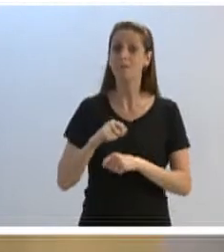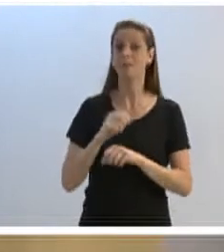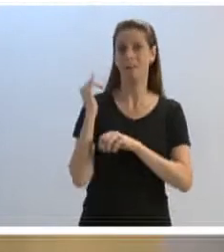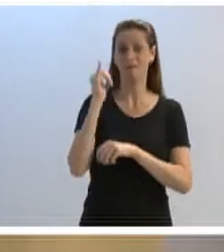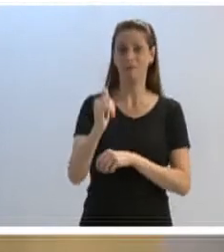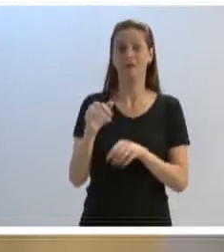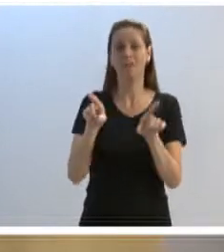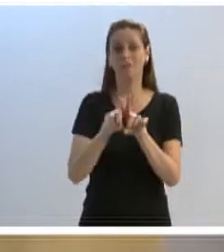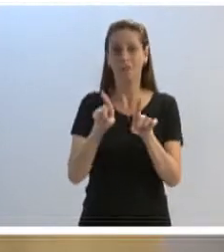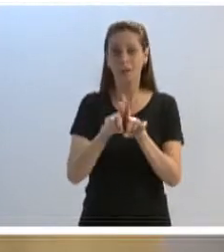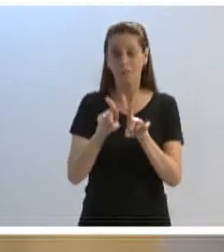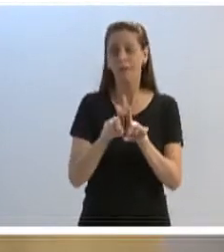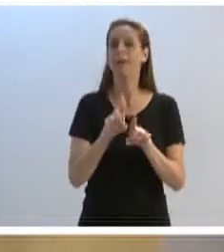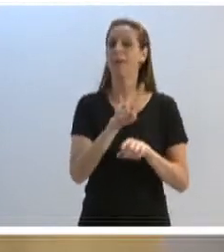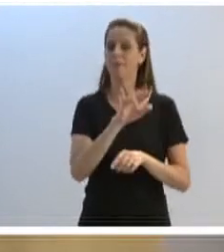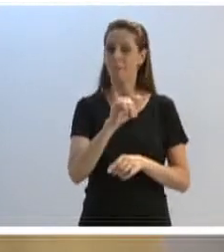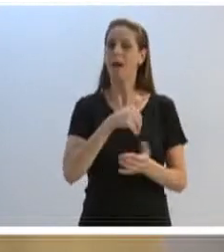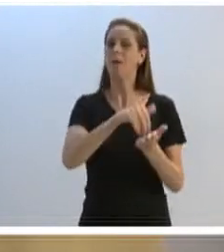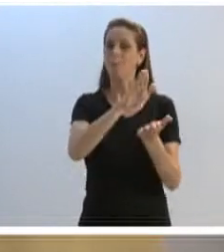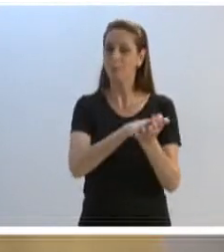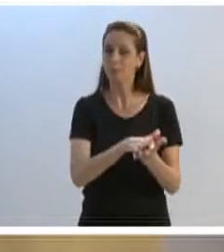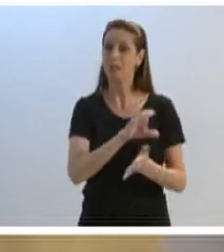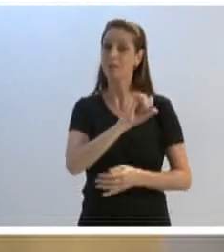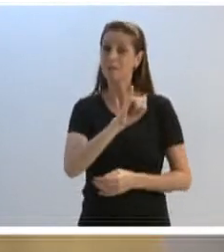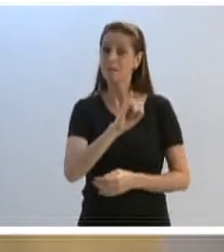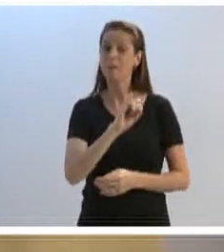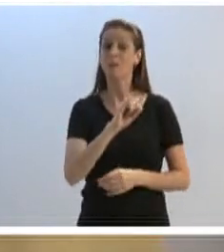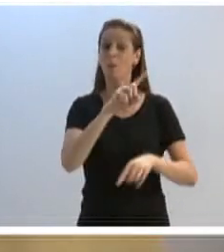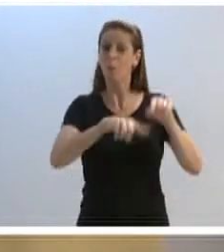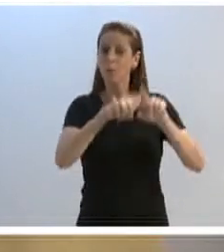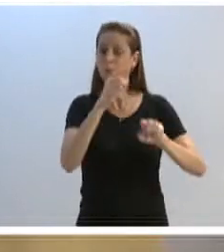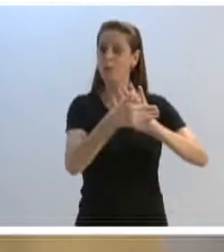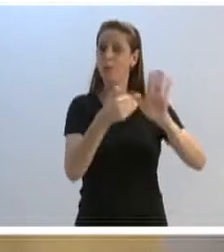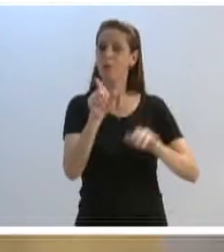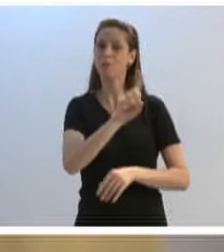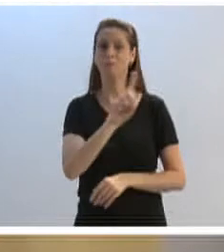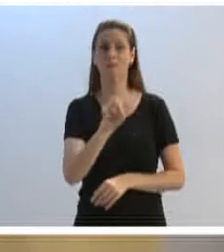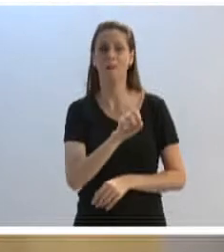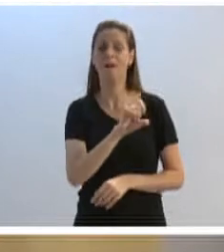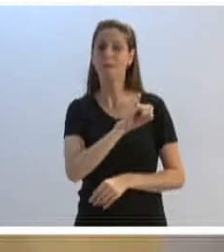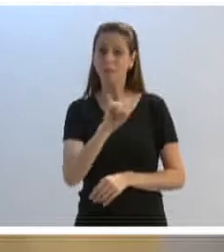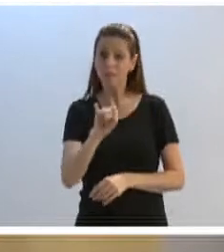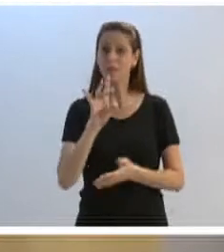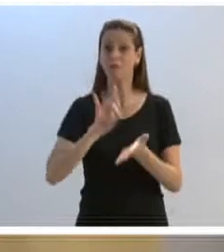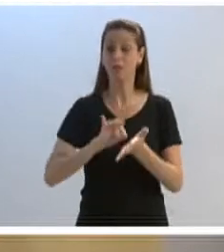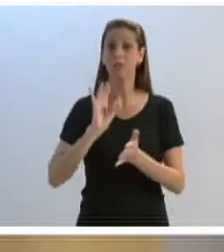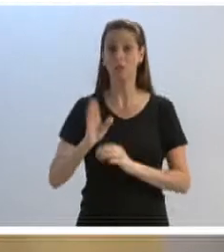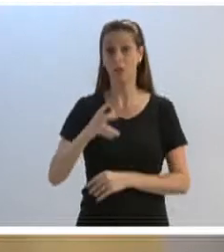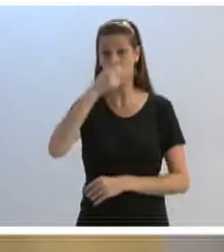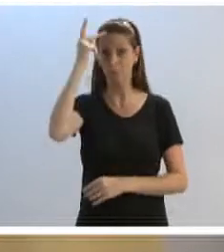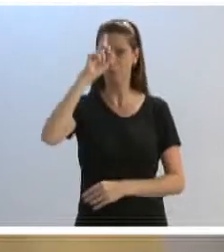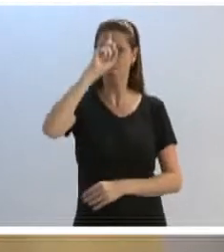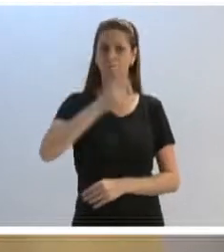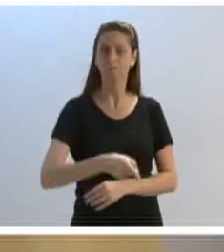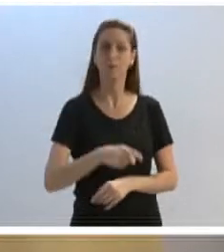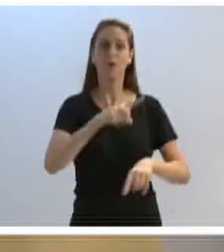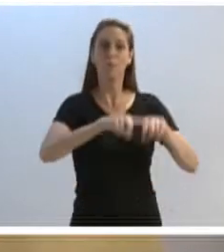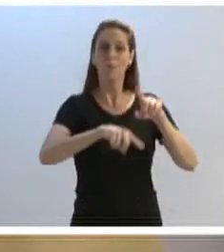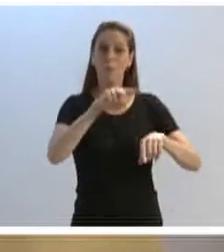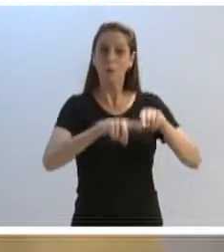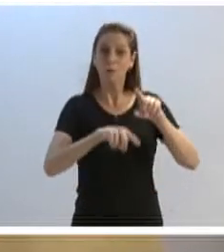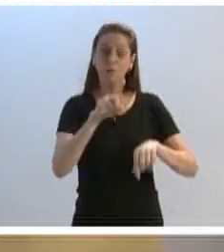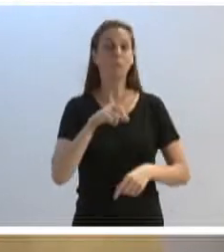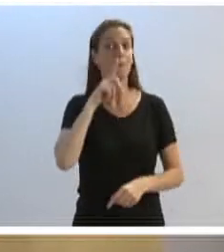Incorrerá nas mesmas penas quem deixar de retirar do mercado imediatamente, quando determinado pela autoridade competente, os produtos nocivos